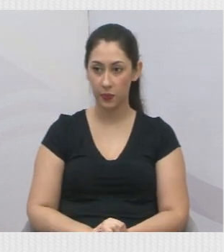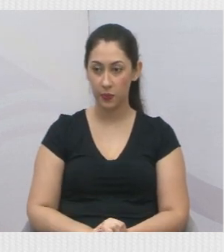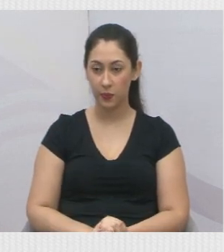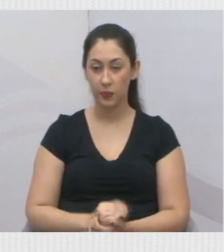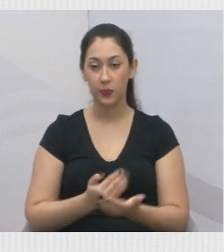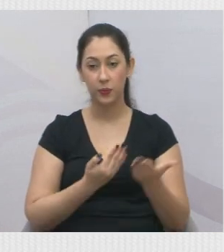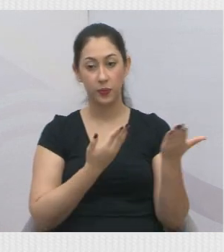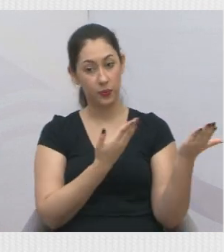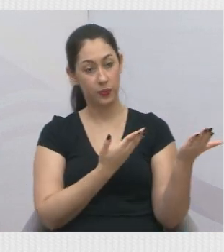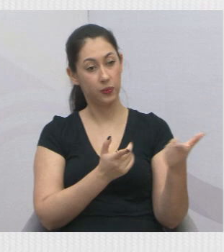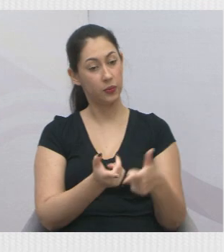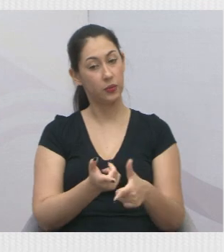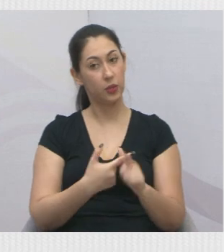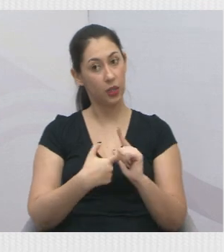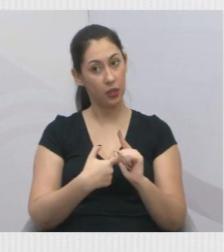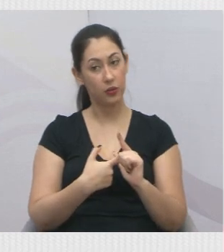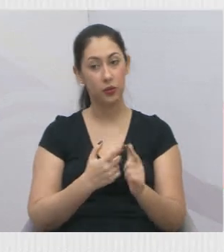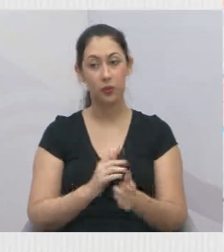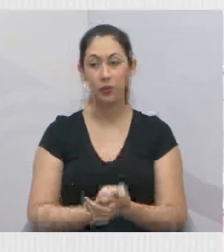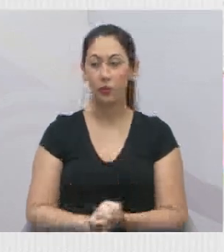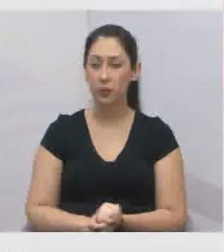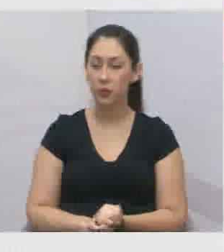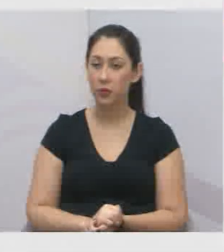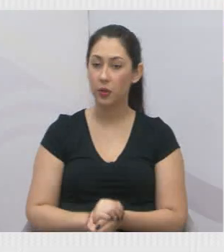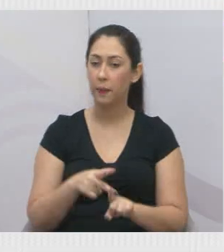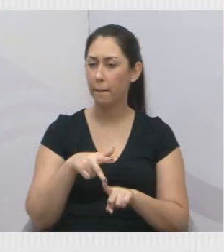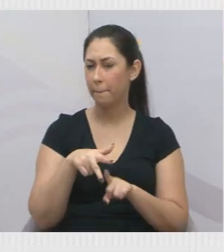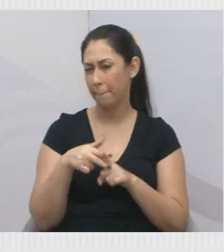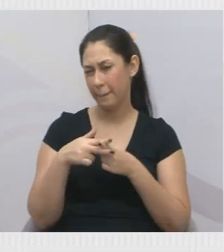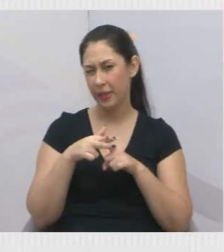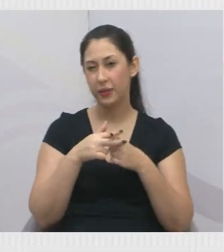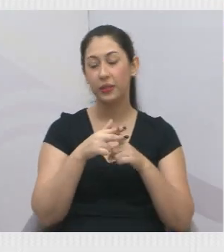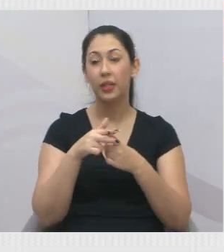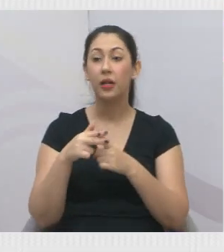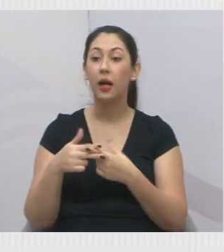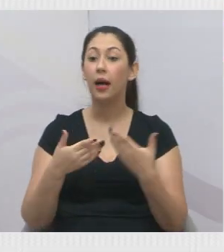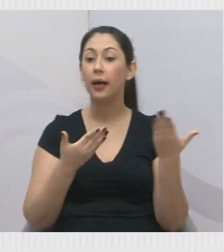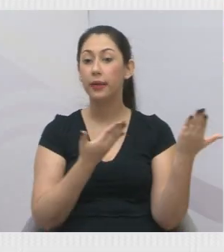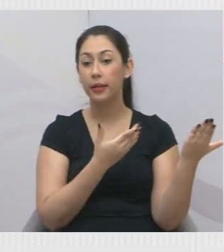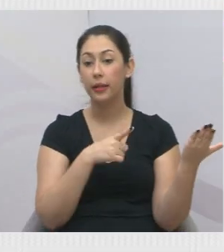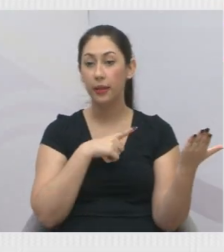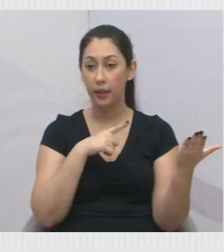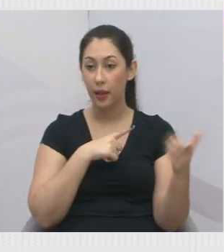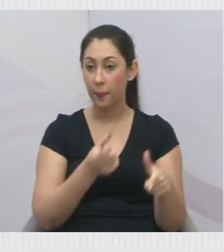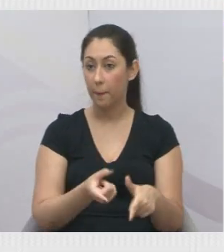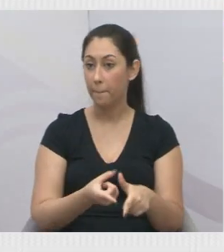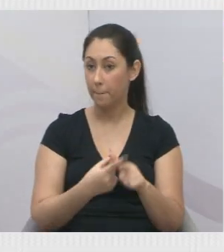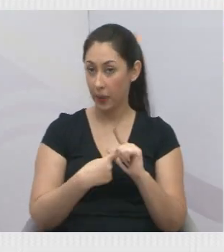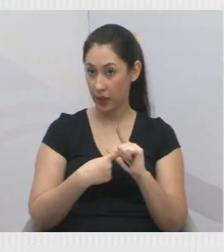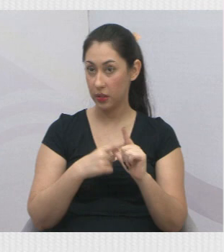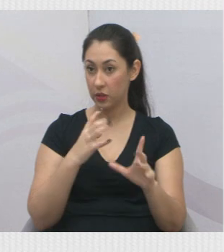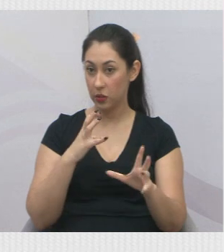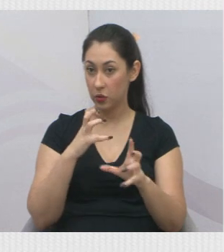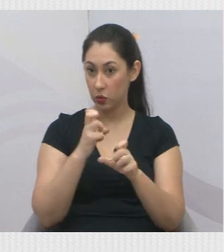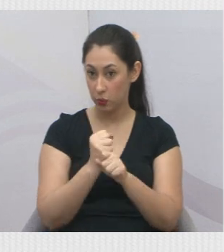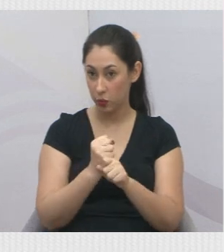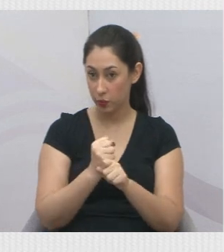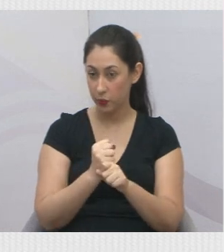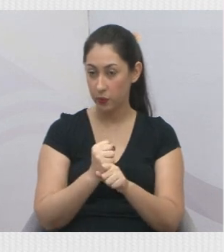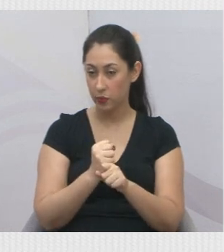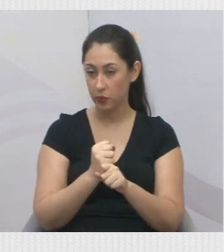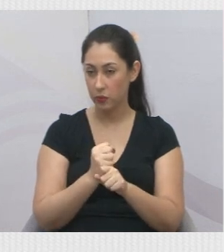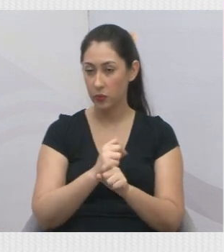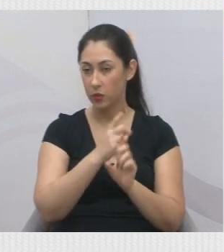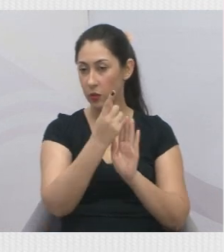Essas aqui são as despesas correntes, aquelas de manutenção da cidade. Aqui temos despesas, o resumo dela. Então, o resumo,